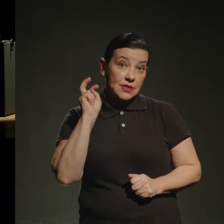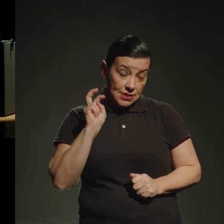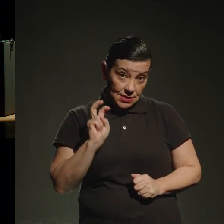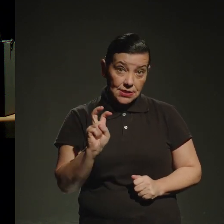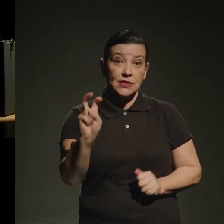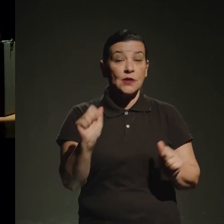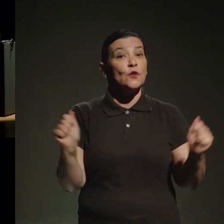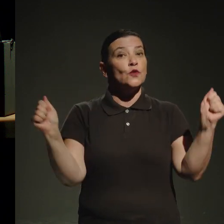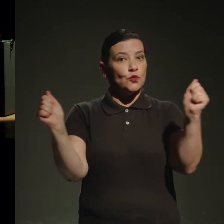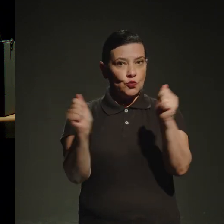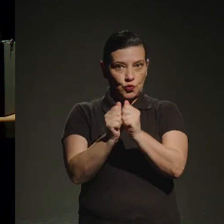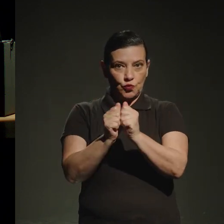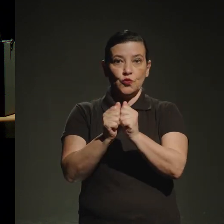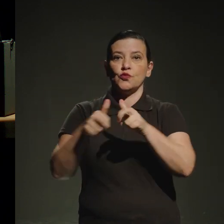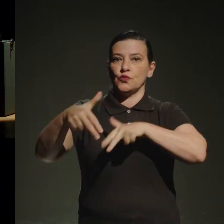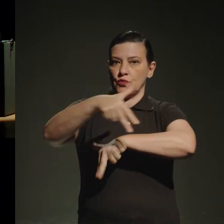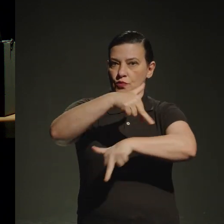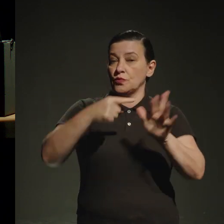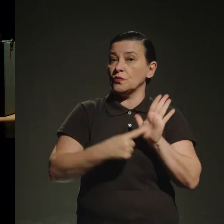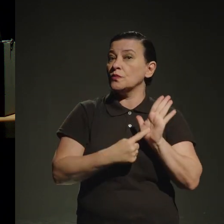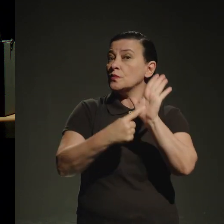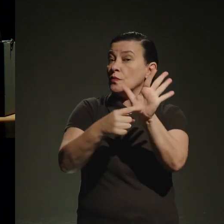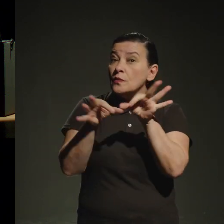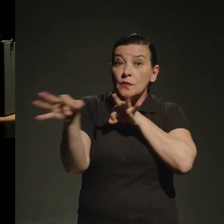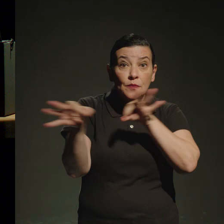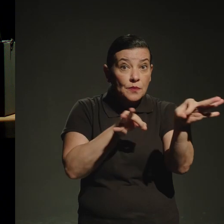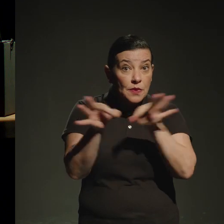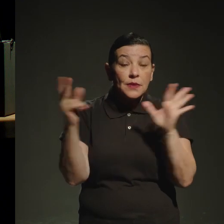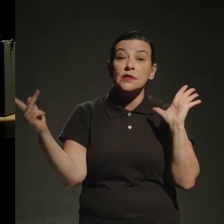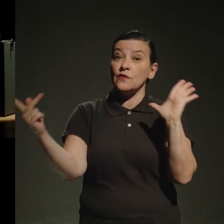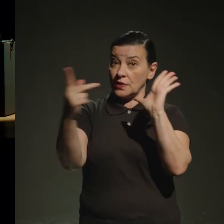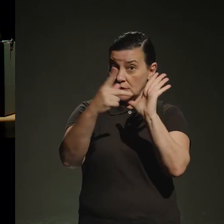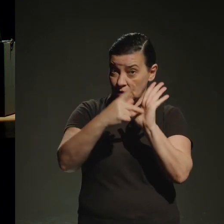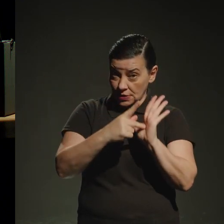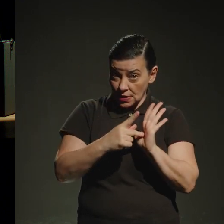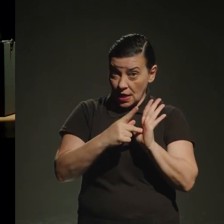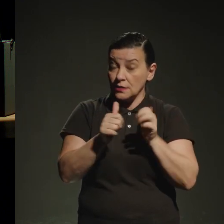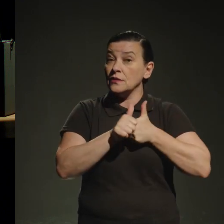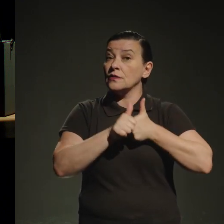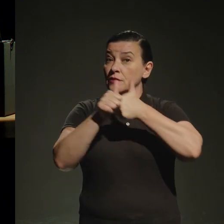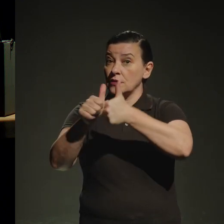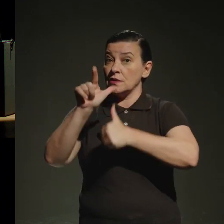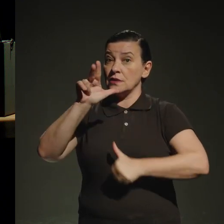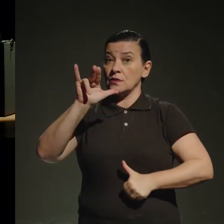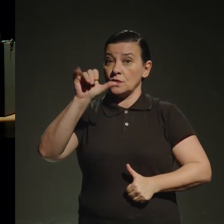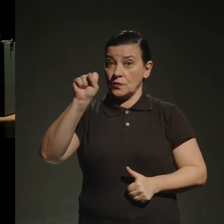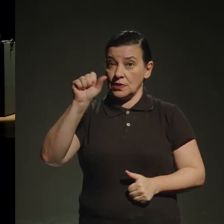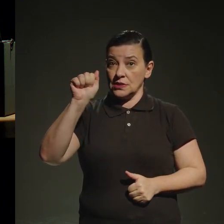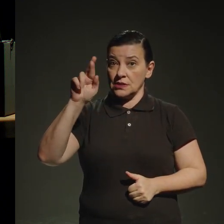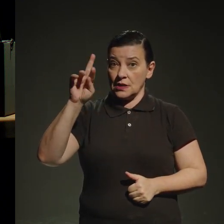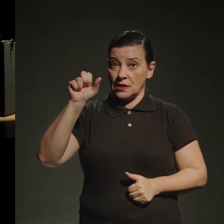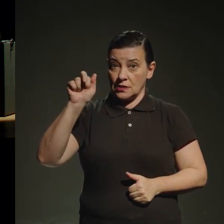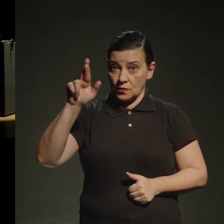eu e o diretor fizemos uma leitura dramatizada multimídia, na qual eu